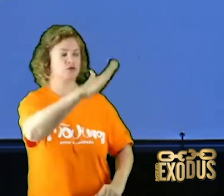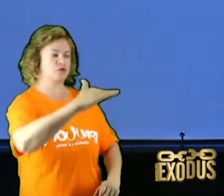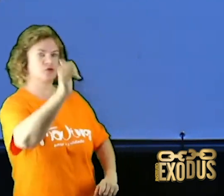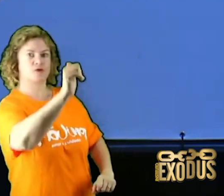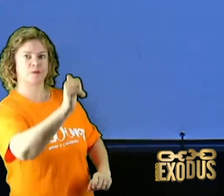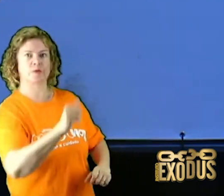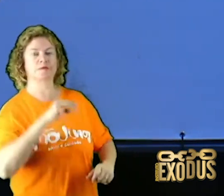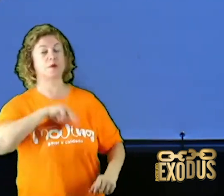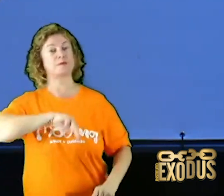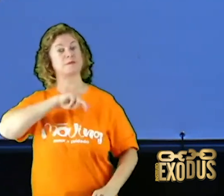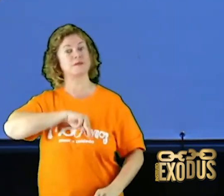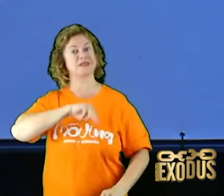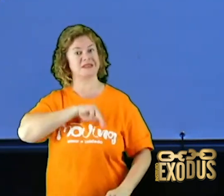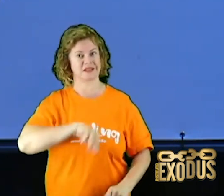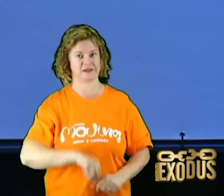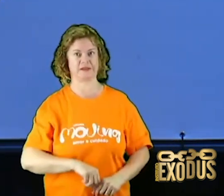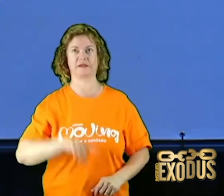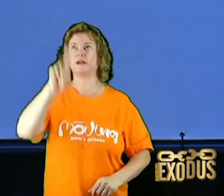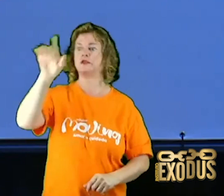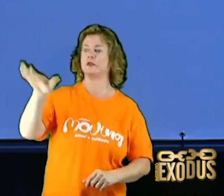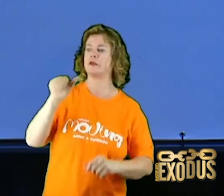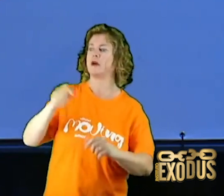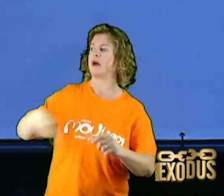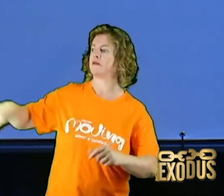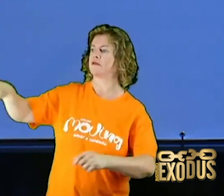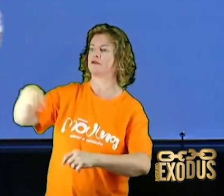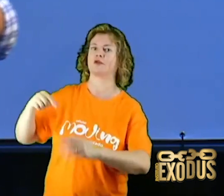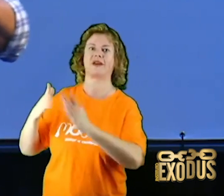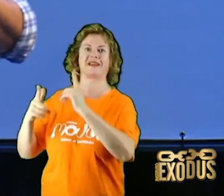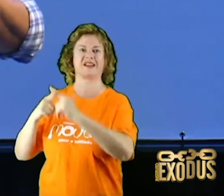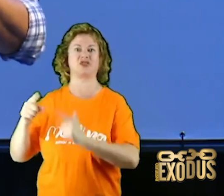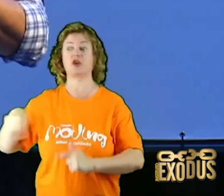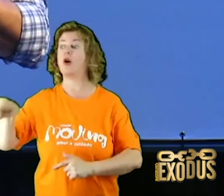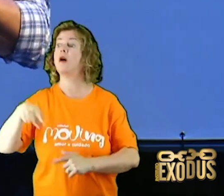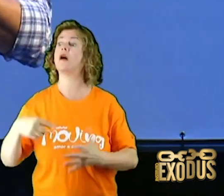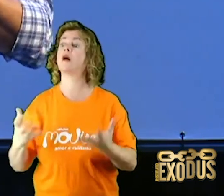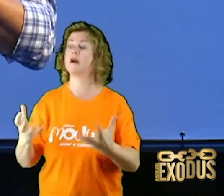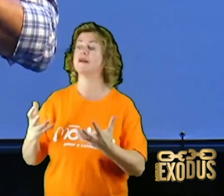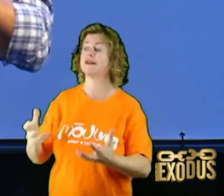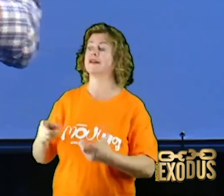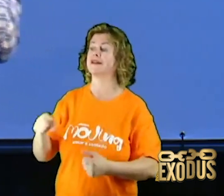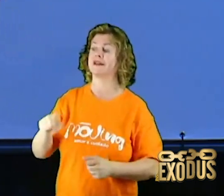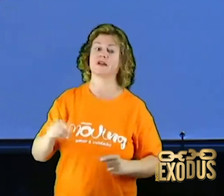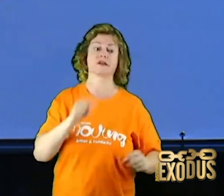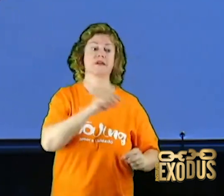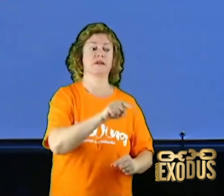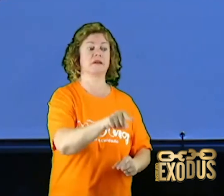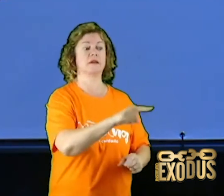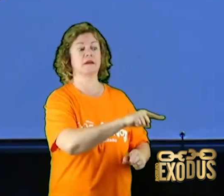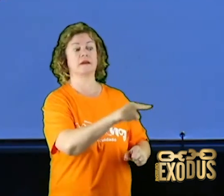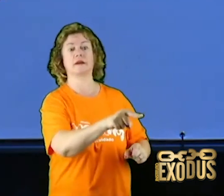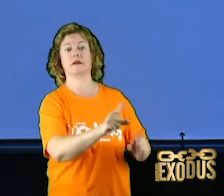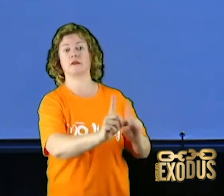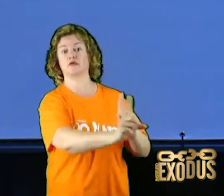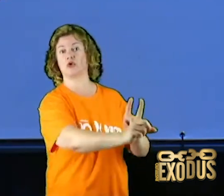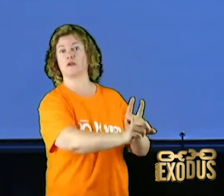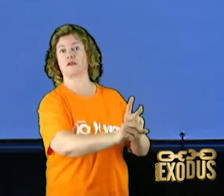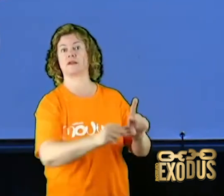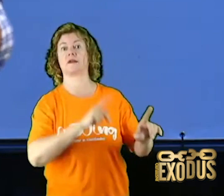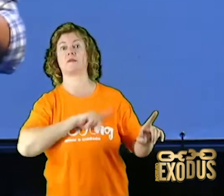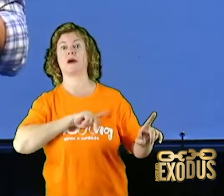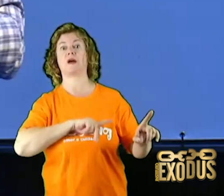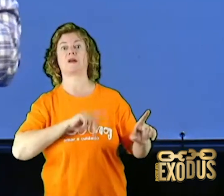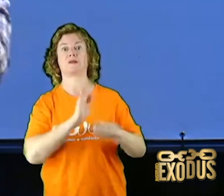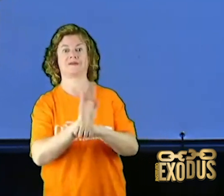Ó, igreja, separa Paulo e Barnabé. Eu estava conversando com os pastores. Não existe esse negócio de Deus me mandou ir. Não é a